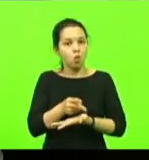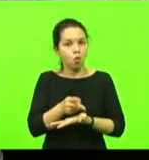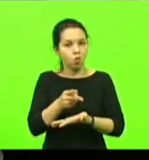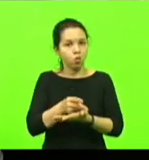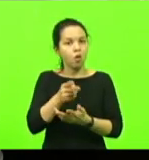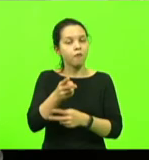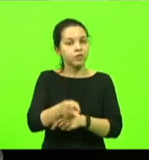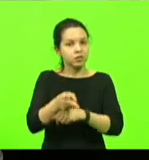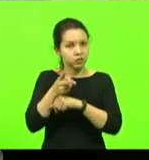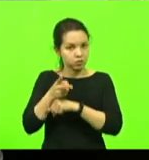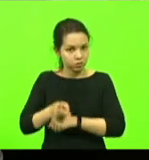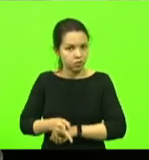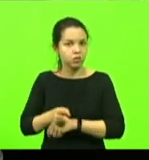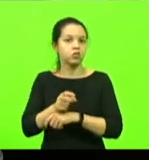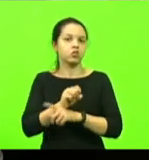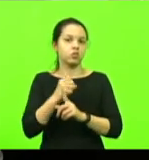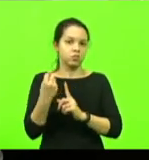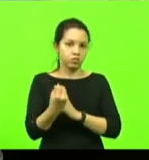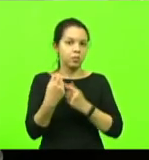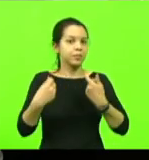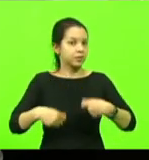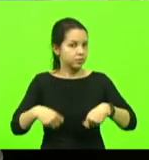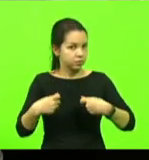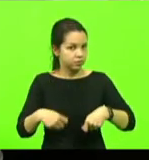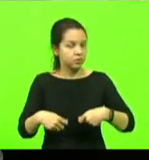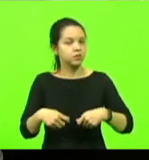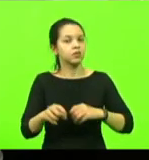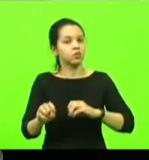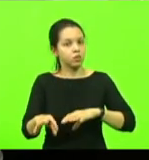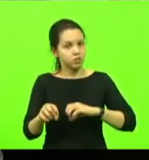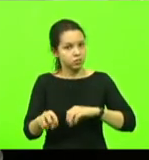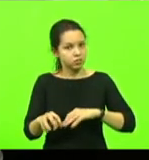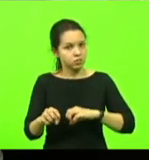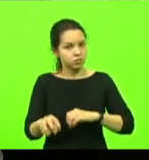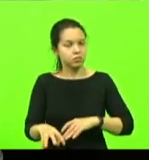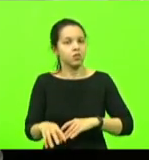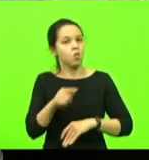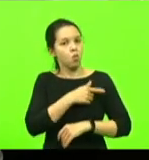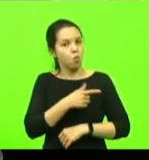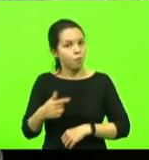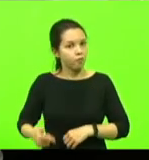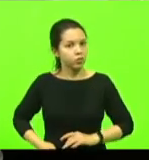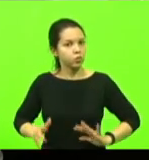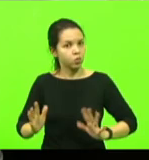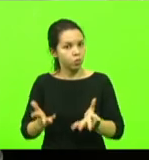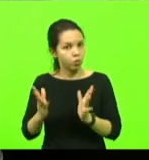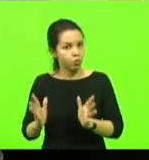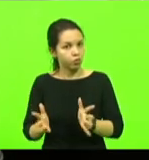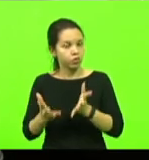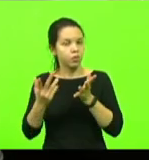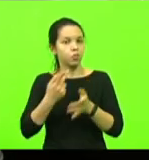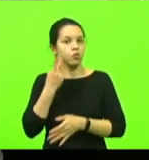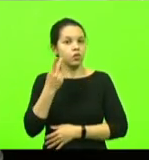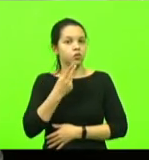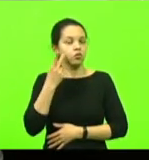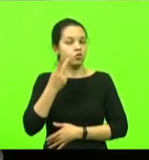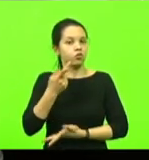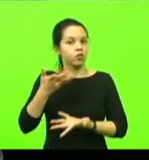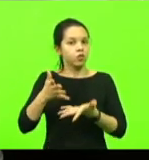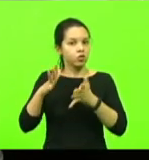socialmente necessário da educação, de modo que o governo, ao promover uma política de renúncia e receita